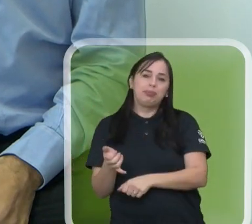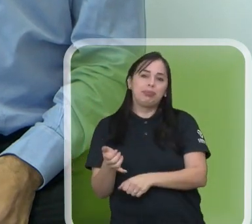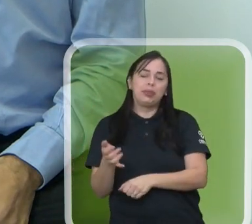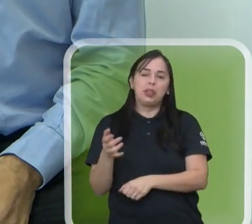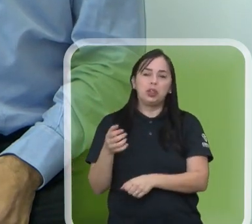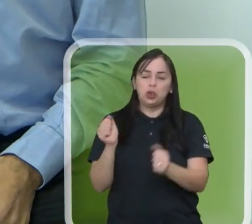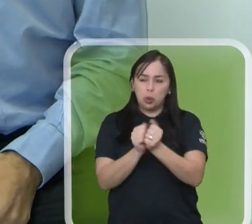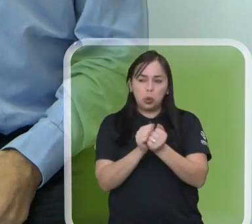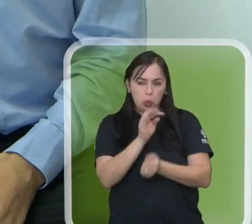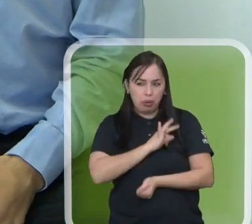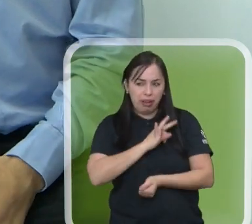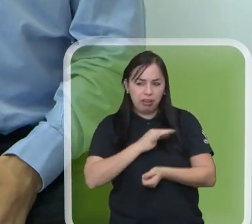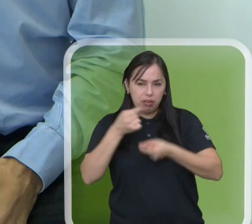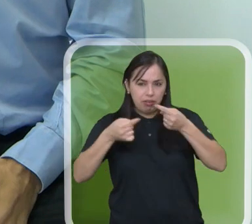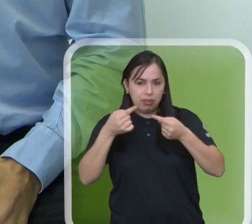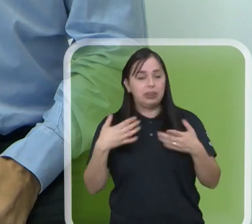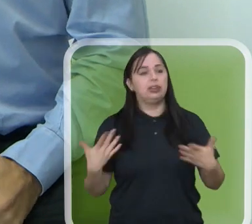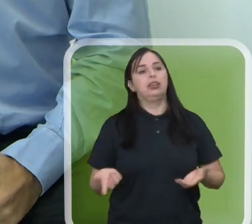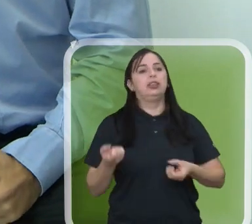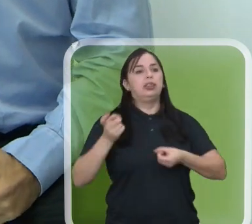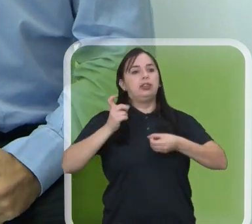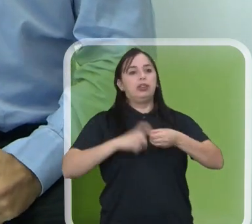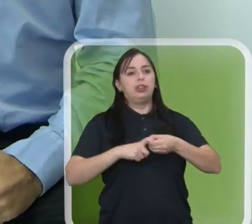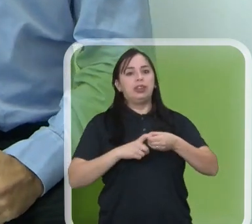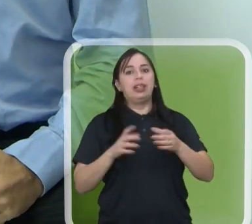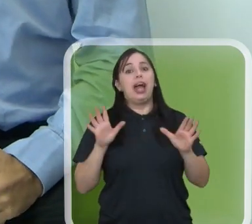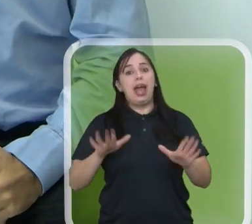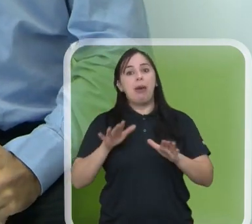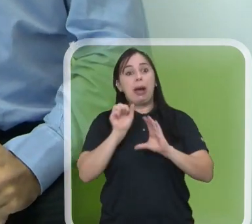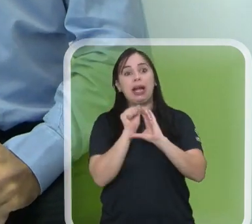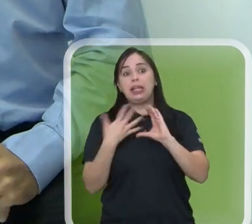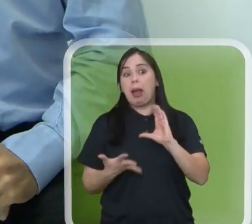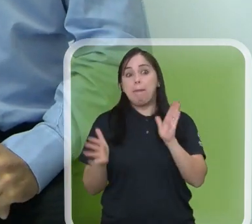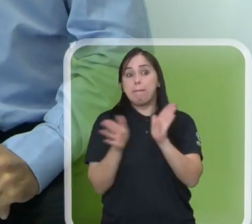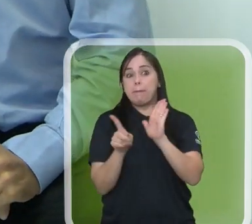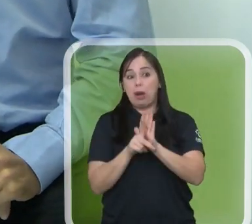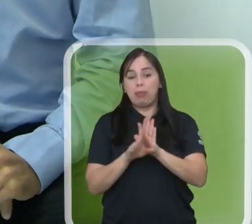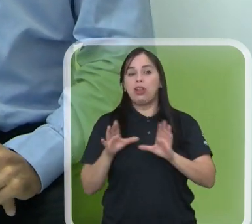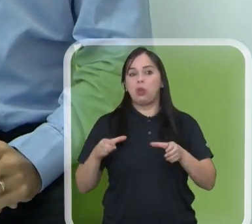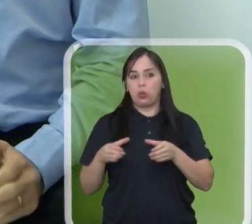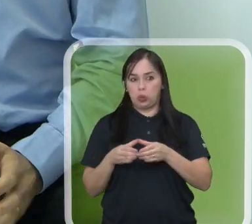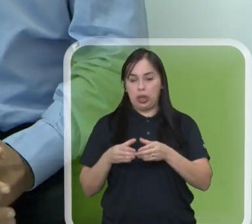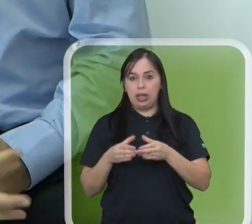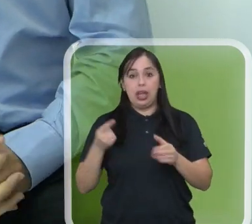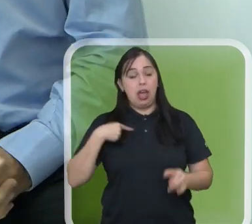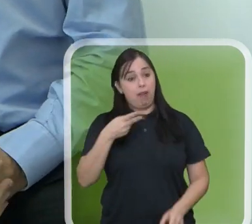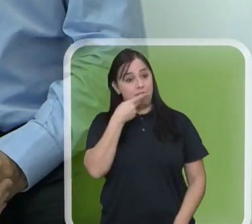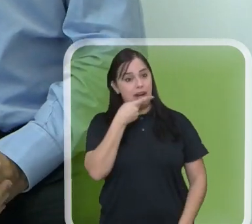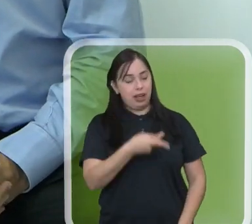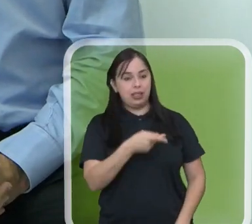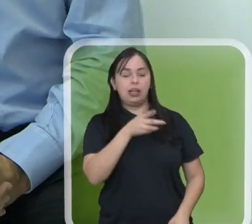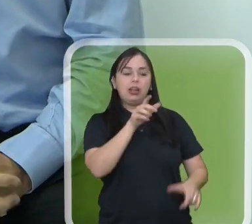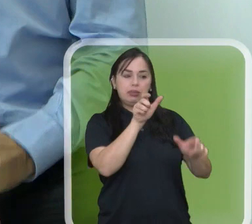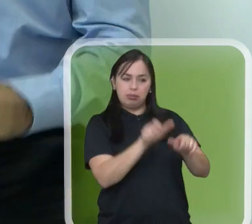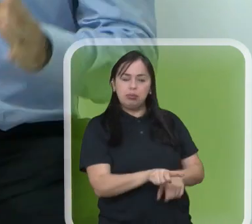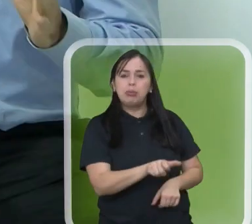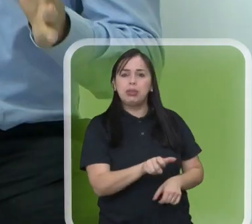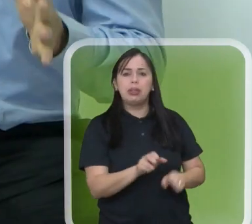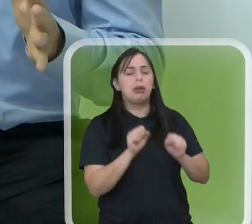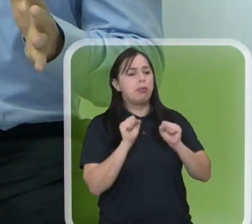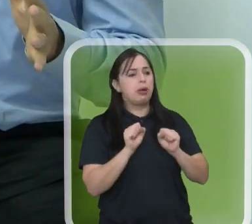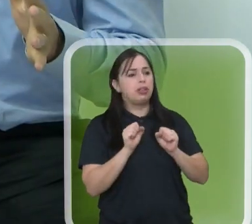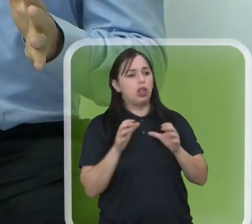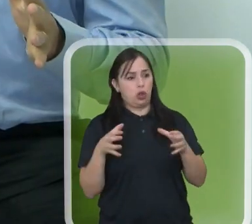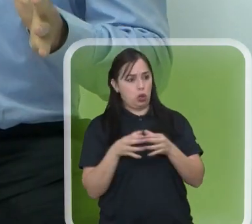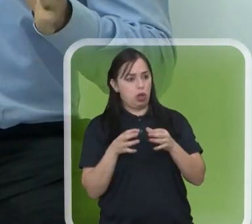Edson Vieira também? Volto a dizer características da montagem do elenco. Eu falei várias vezes, quando foi montar o elenco para o Edson Vieira, eu gosto de montar